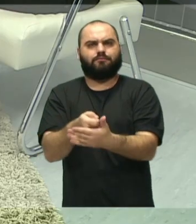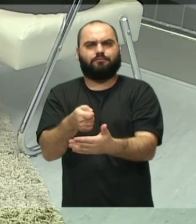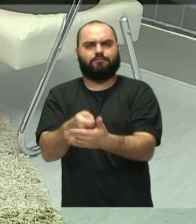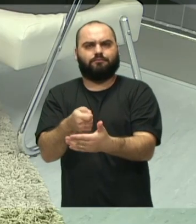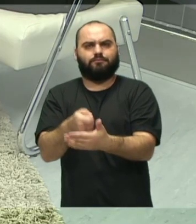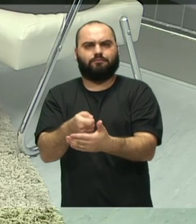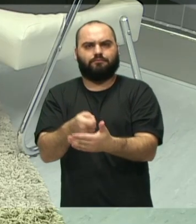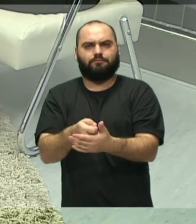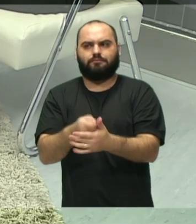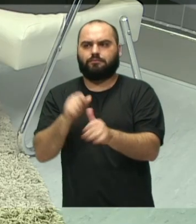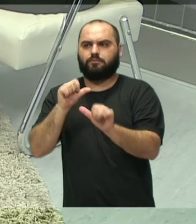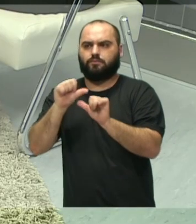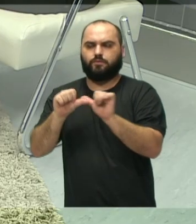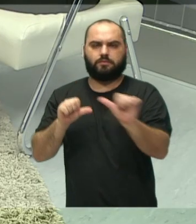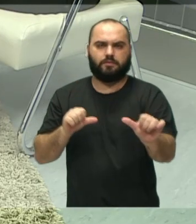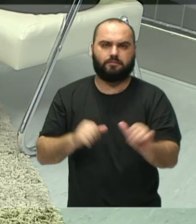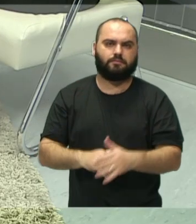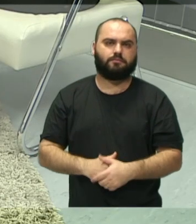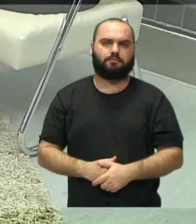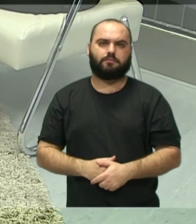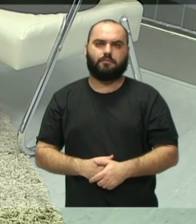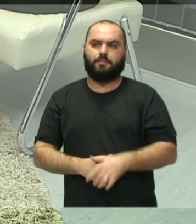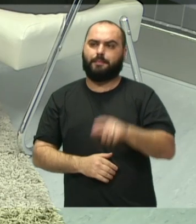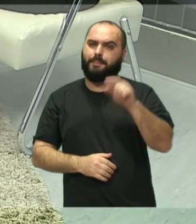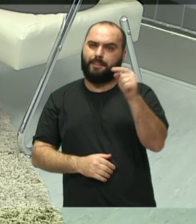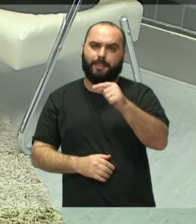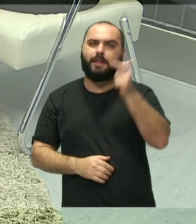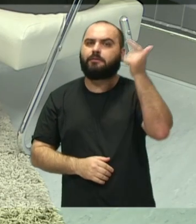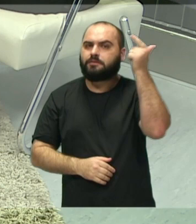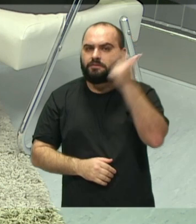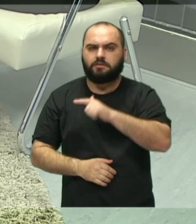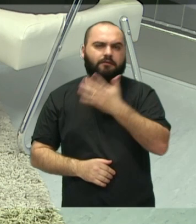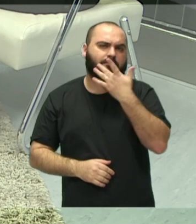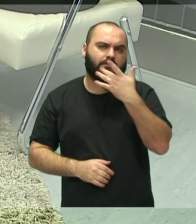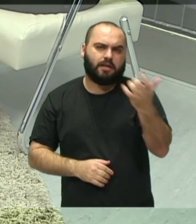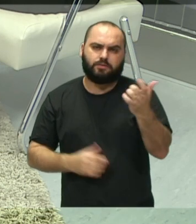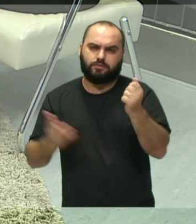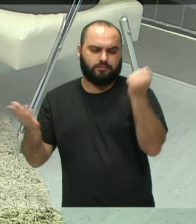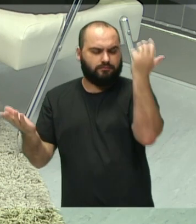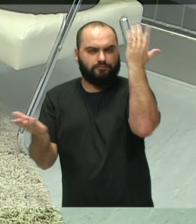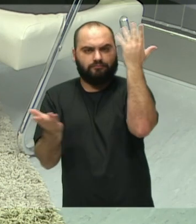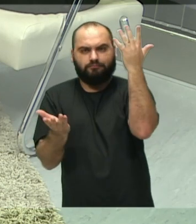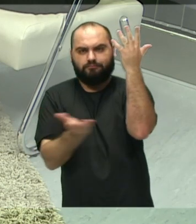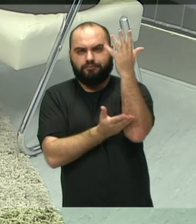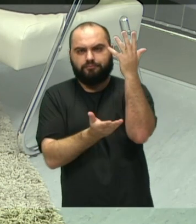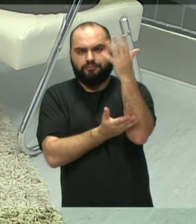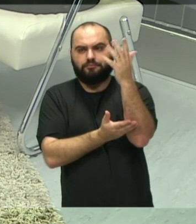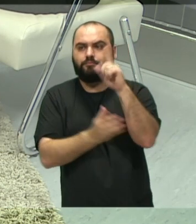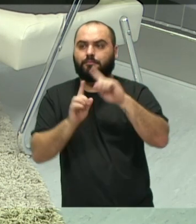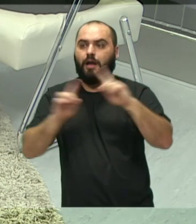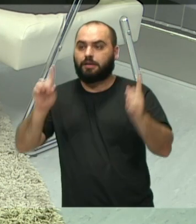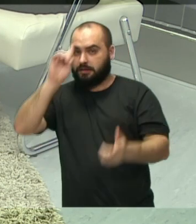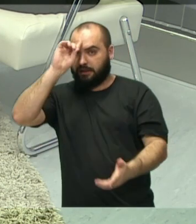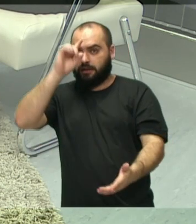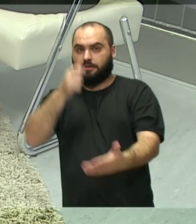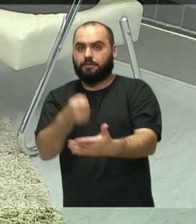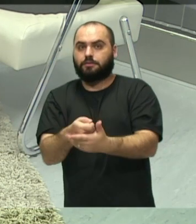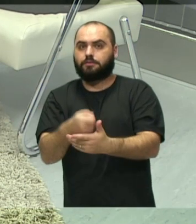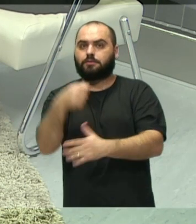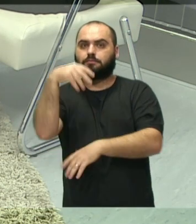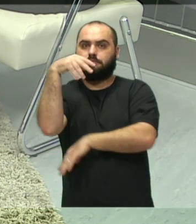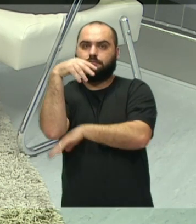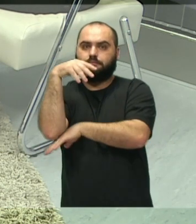transplantar. Ele facilmente, eu acho que conseguiria cortar essa árvore, mas ele decidiu transplantar,